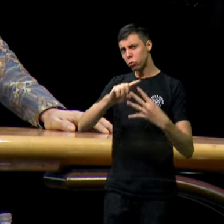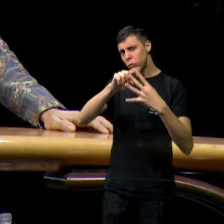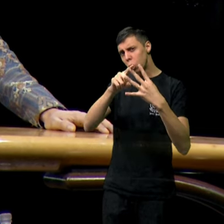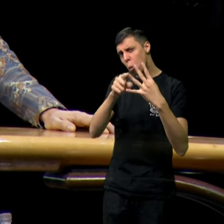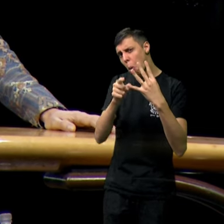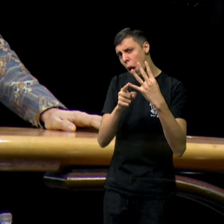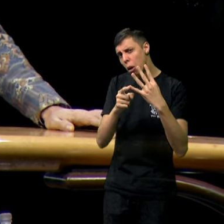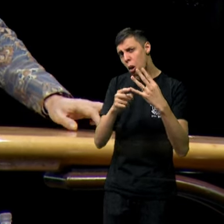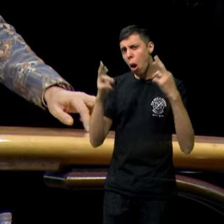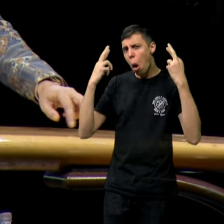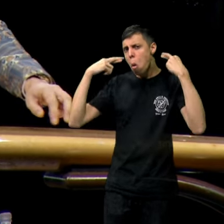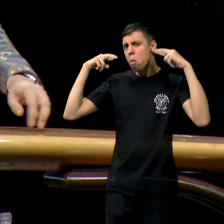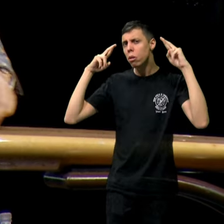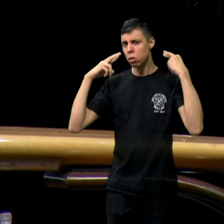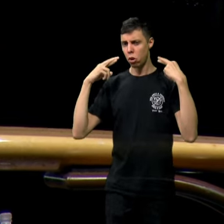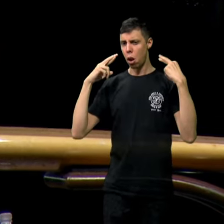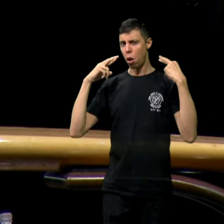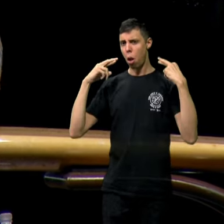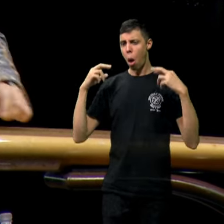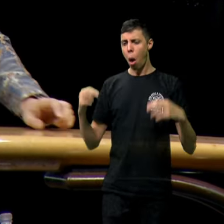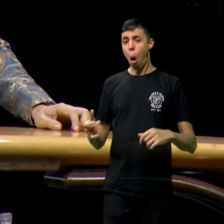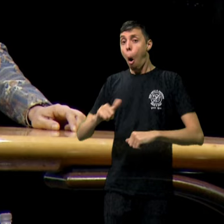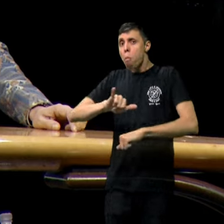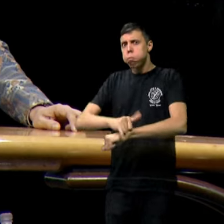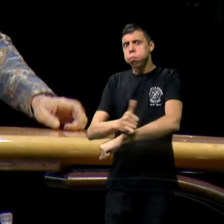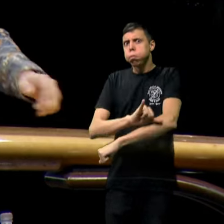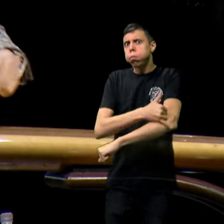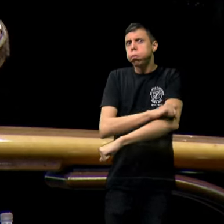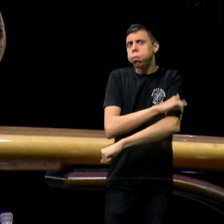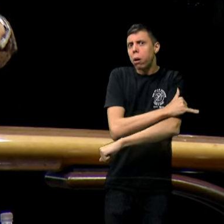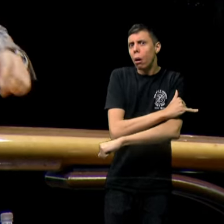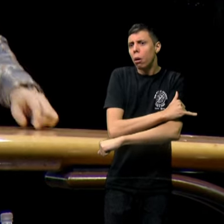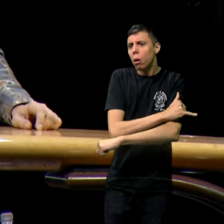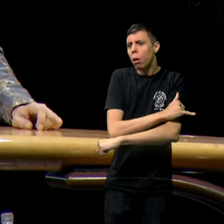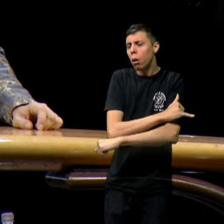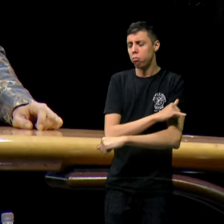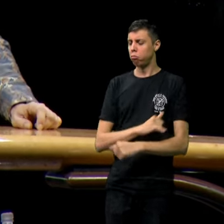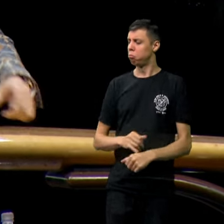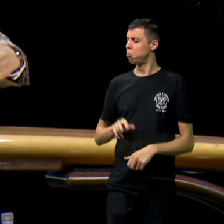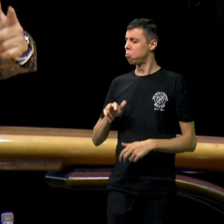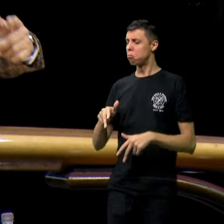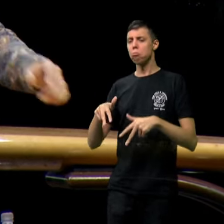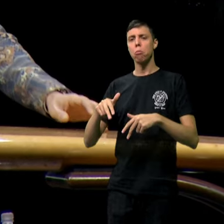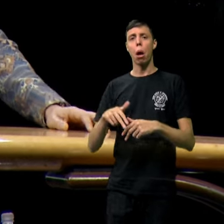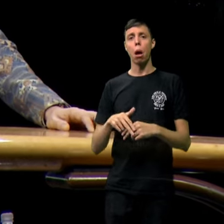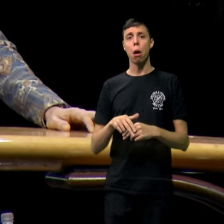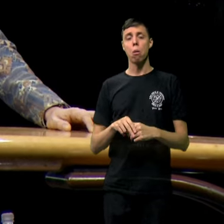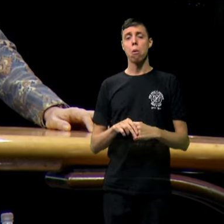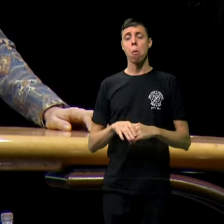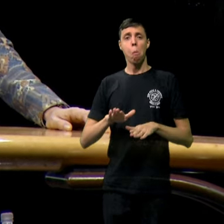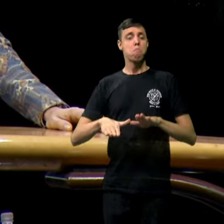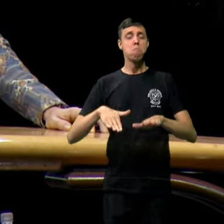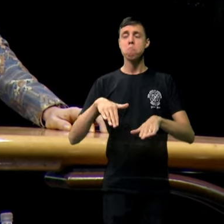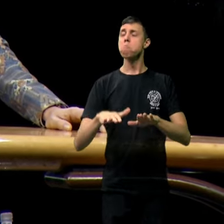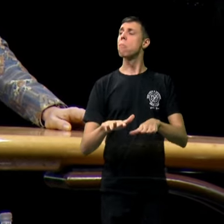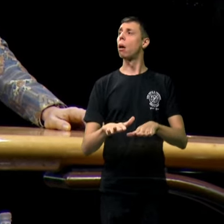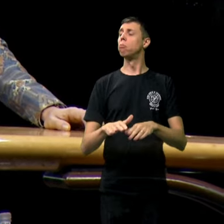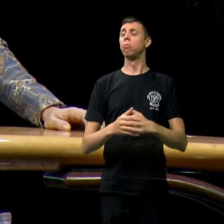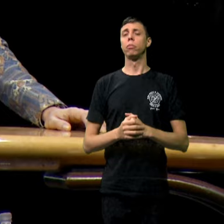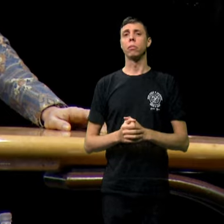quatro cordeiros gordos caminhando, brincando, andando. Vinham em fila, e detrás desses quatro cordeiros